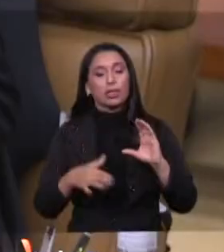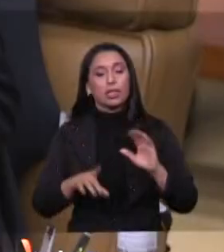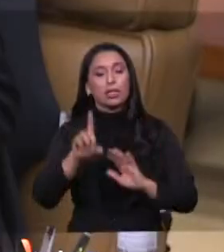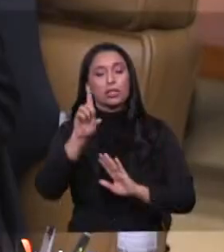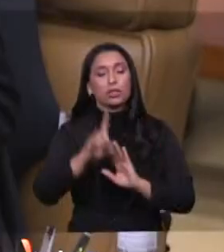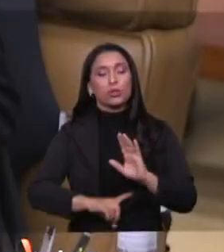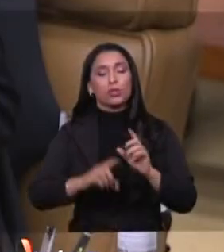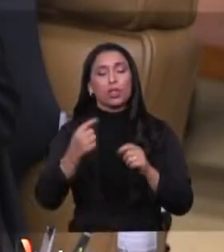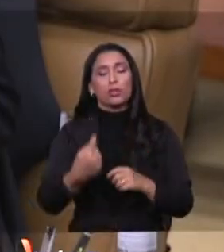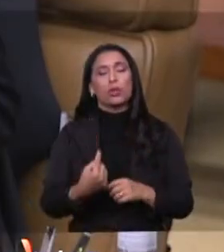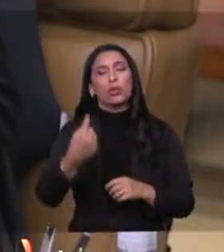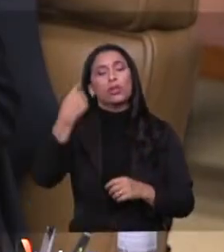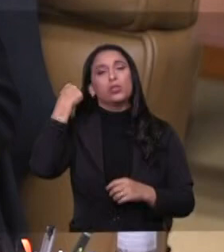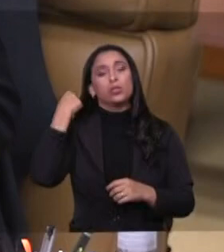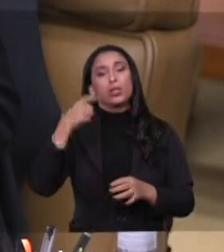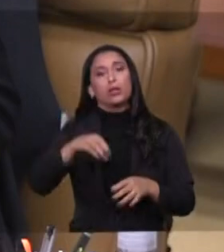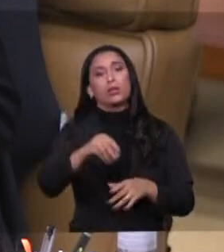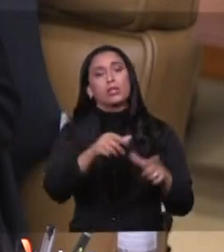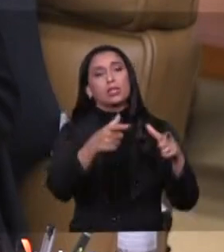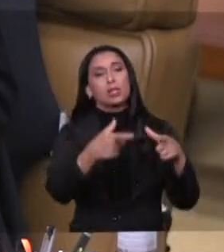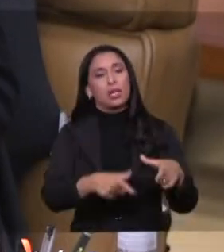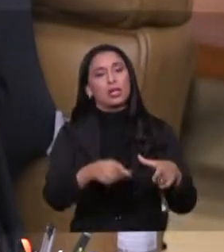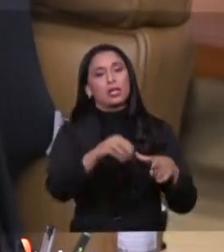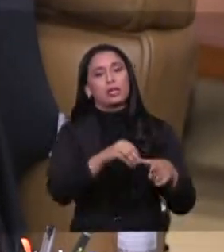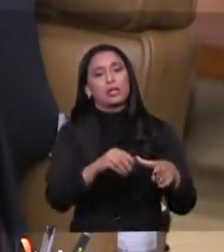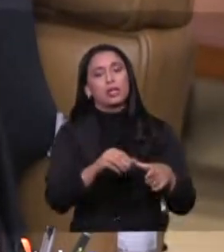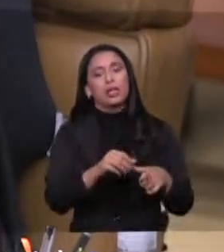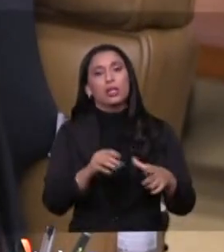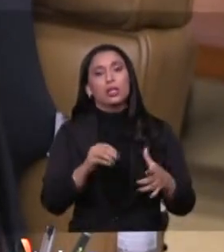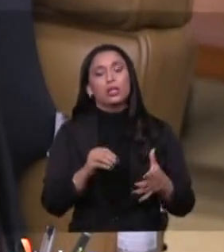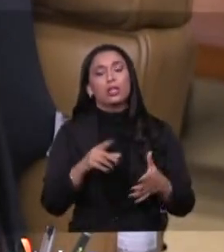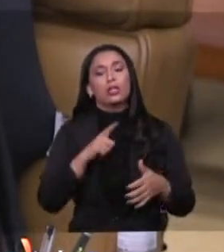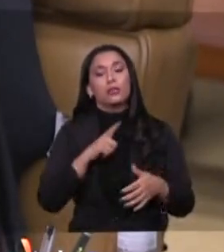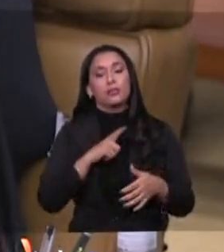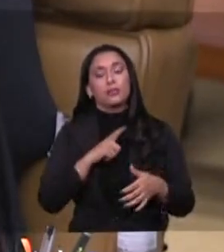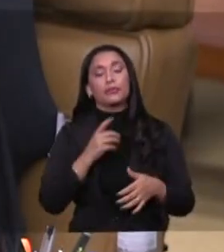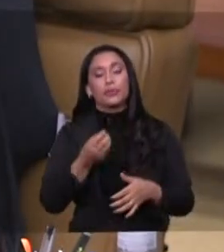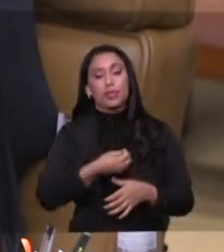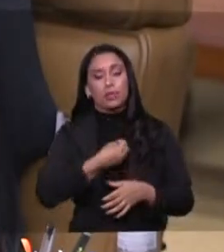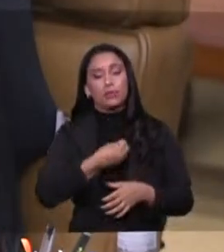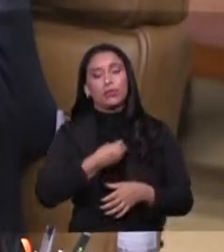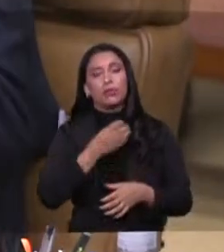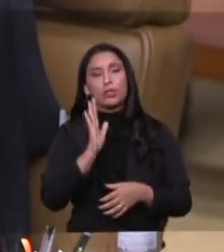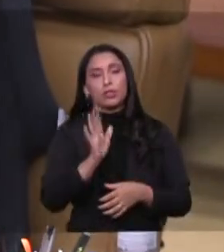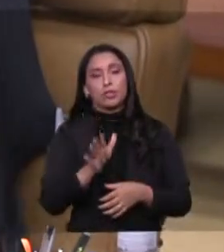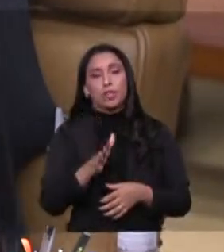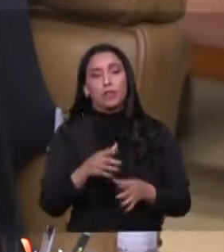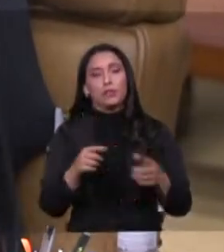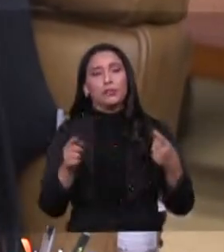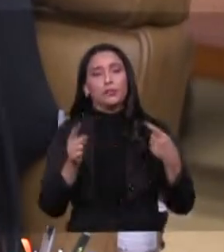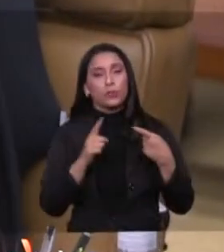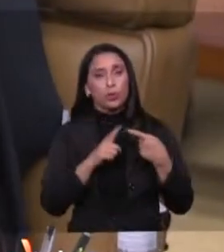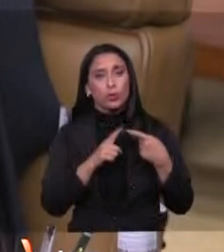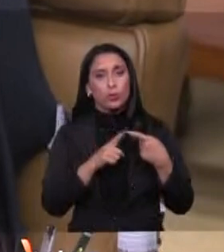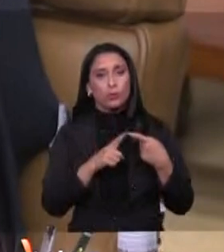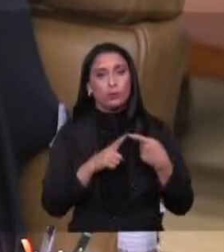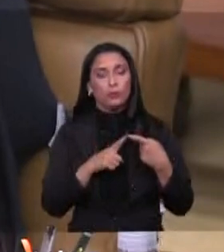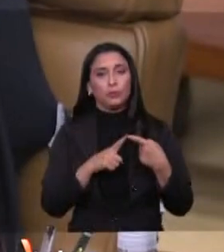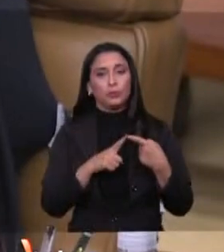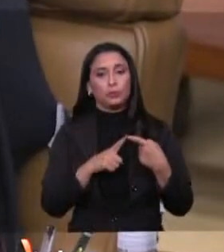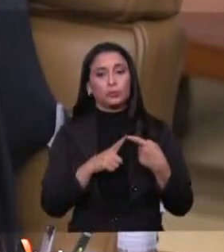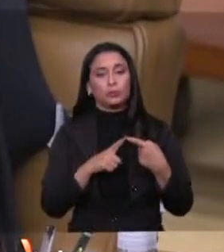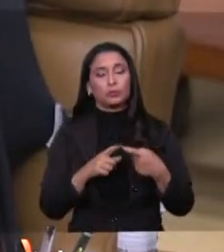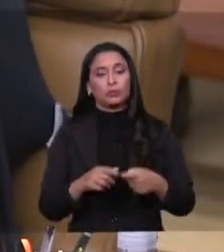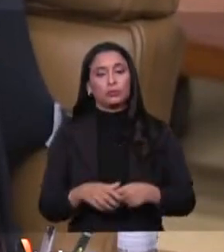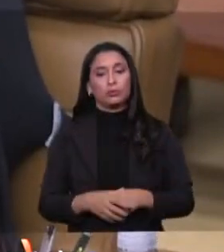originário sobre as terras que tradicionalmente ocupam, sob os seguintes pressupostos. Um, aqui